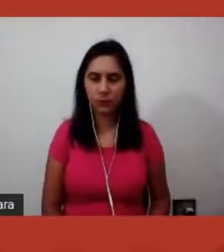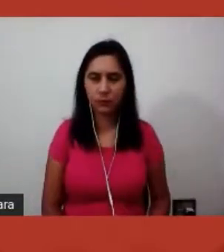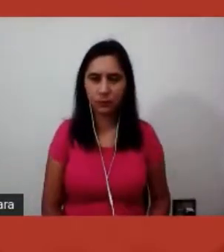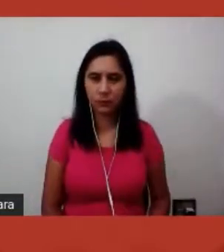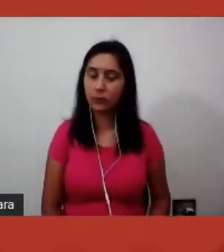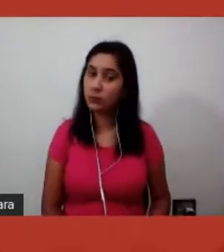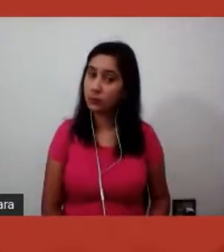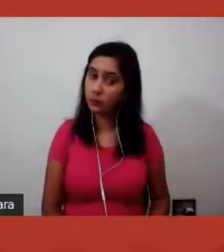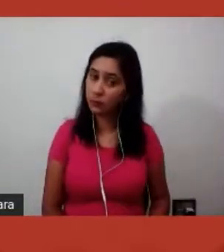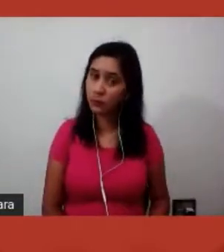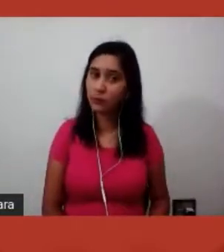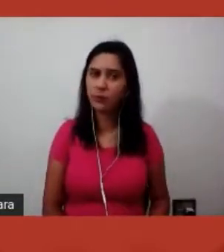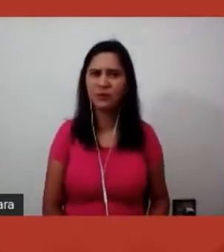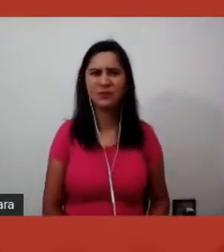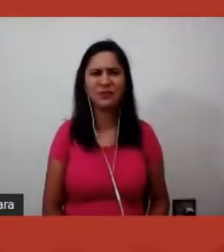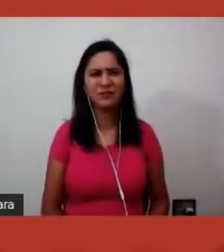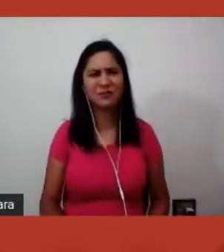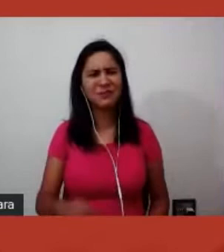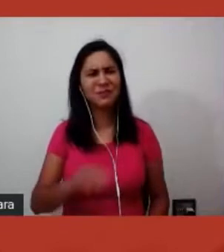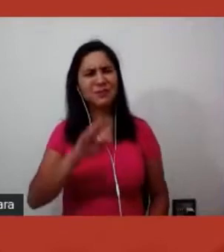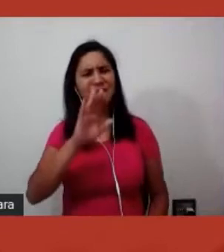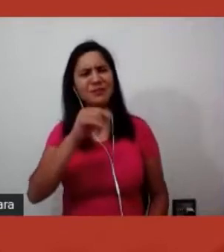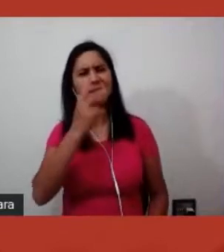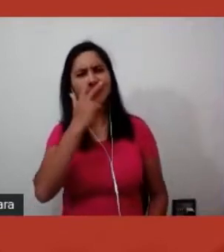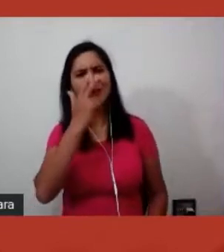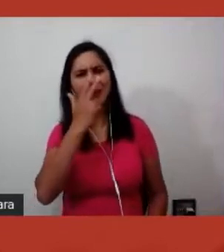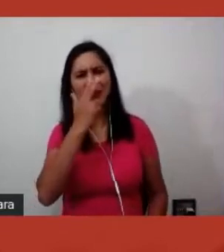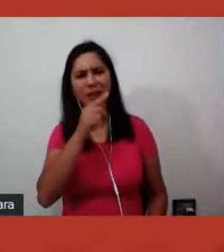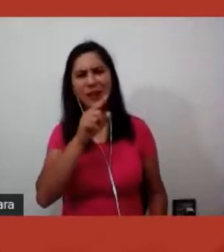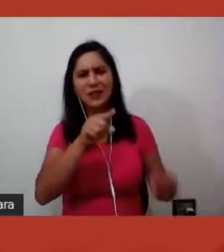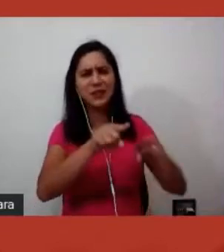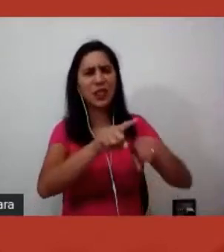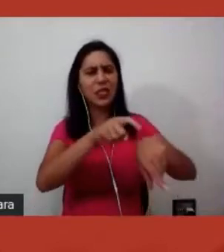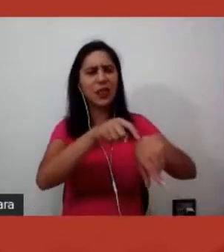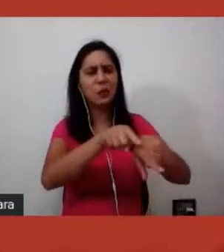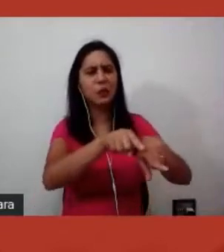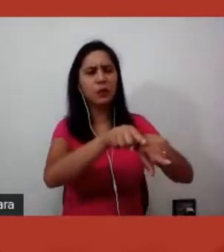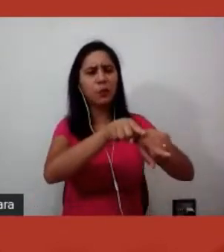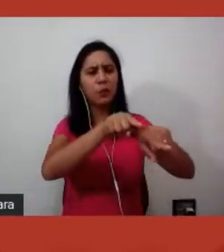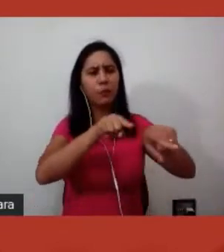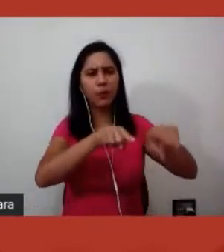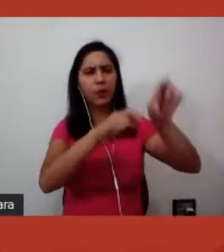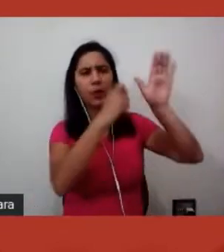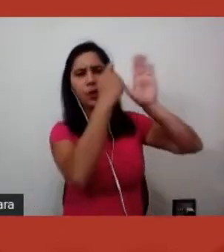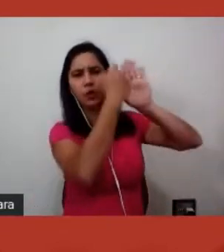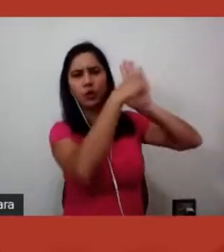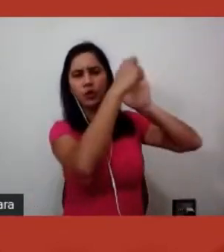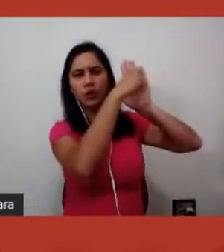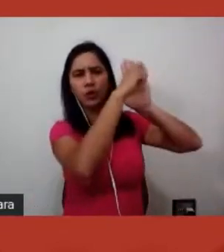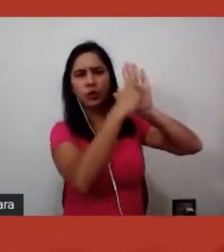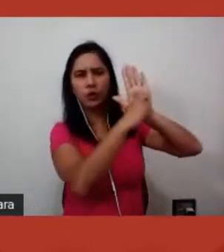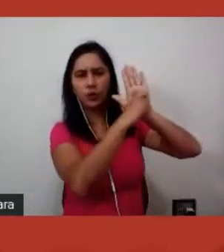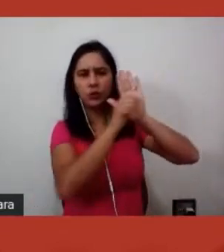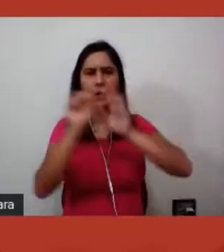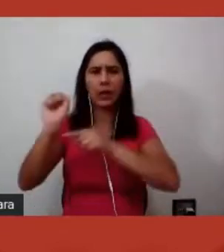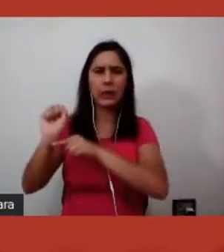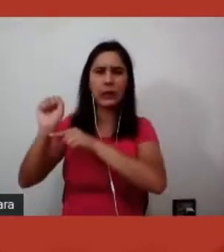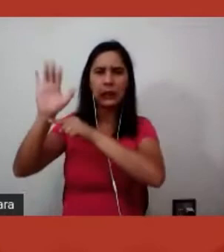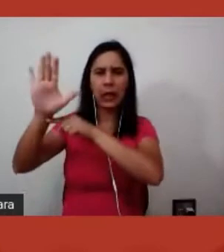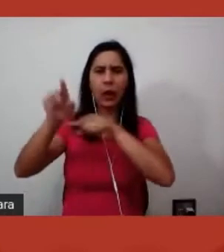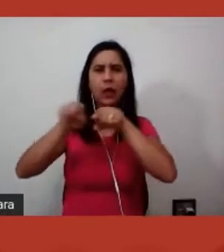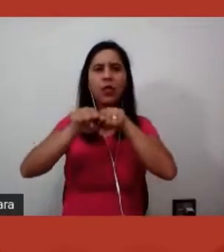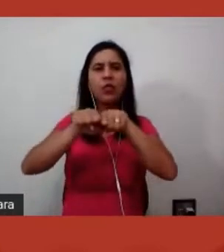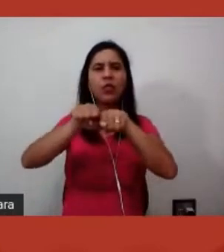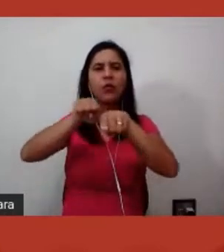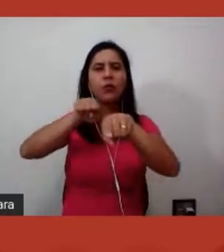Parece que tem um delay entre o que foi tá sendo feito no Jamboard e o que está aparecendo na